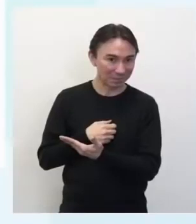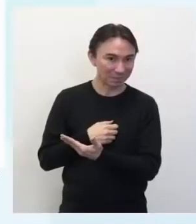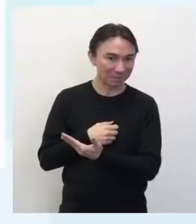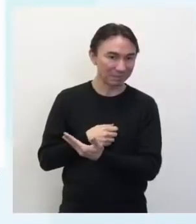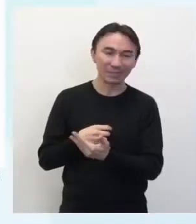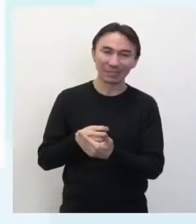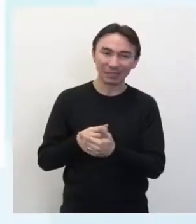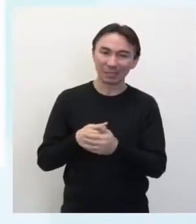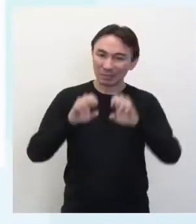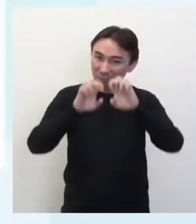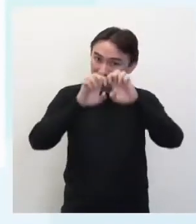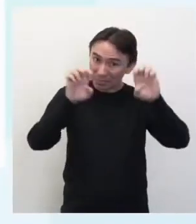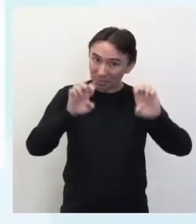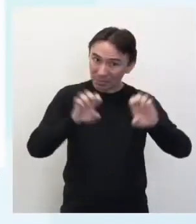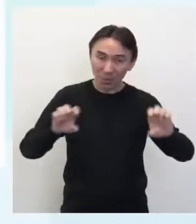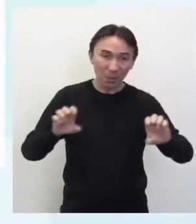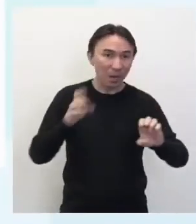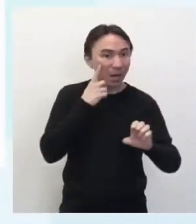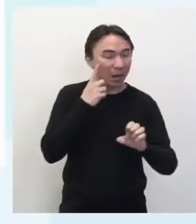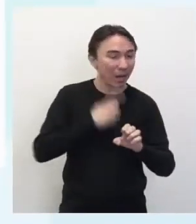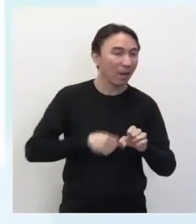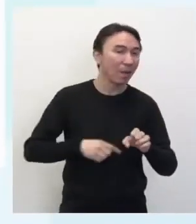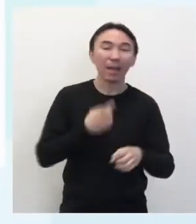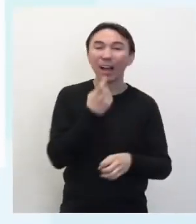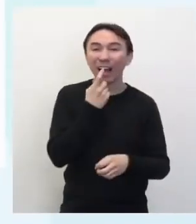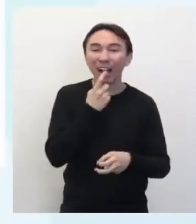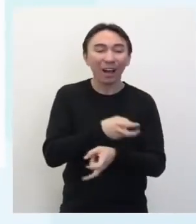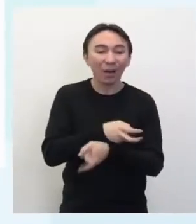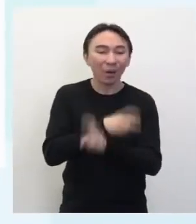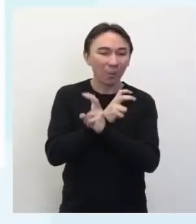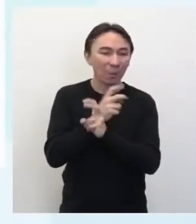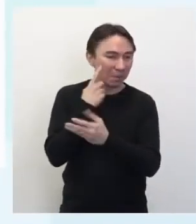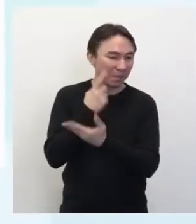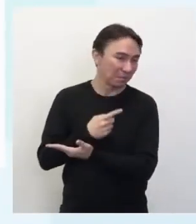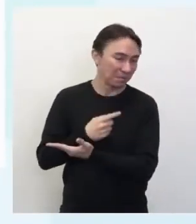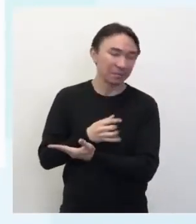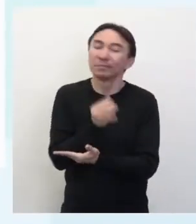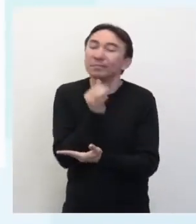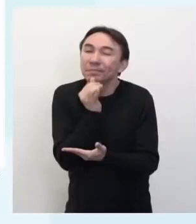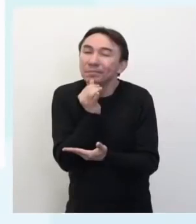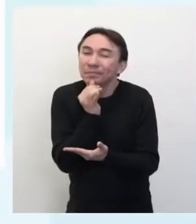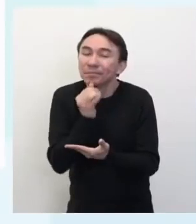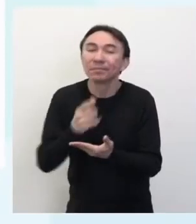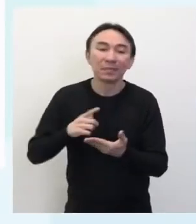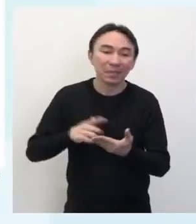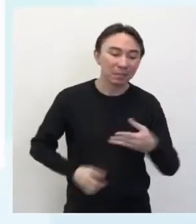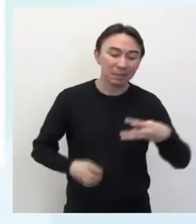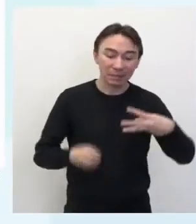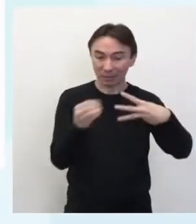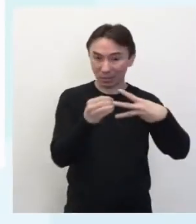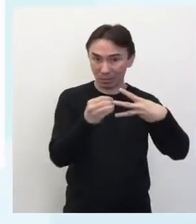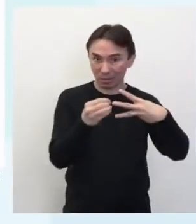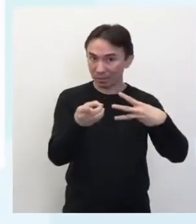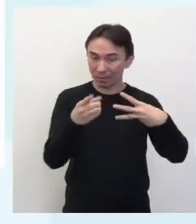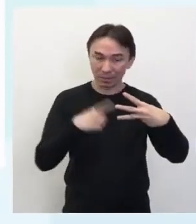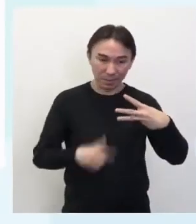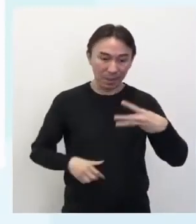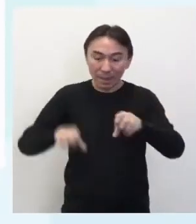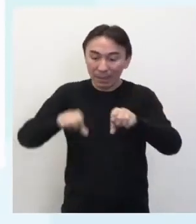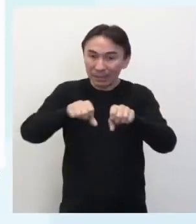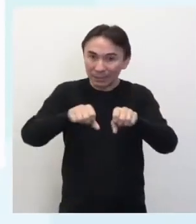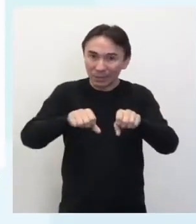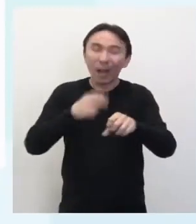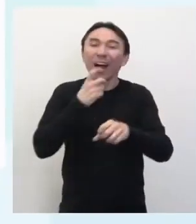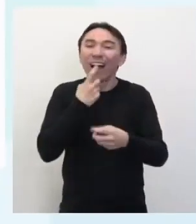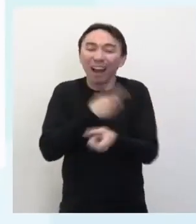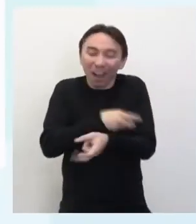ter uma célula aí, por exemplo, que quando você quebra o osso, o que, que vai acontecer? Essa célula vai lá e vai